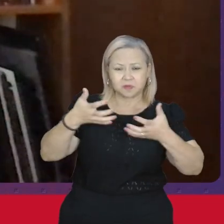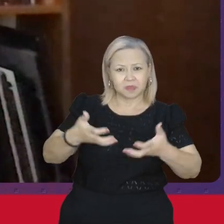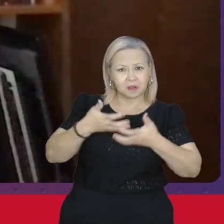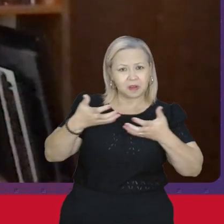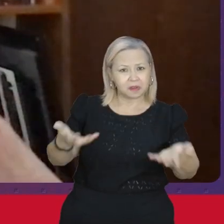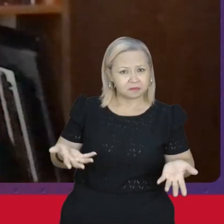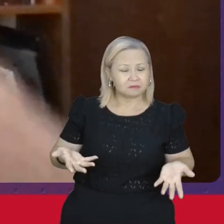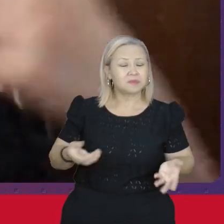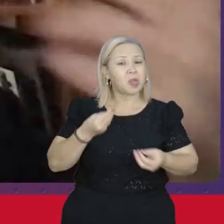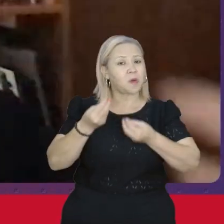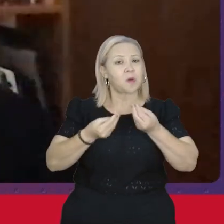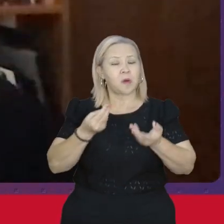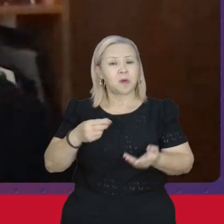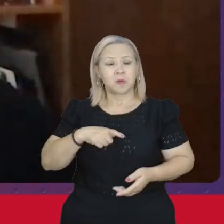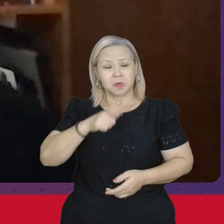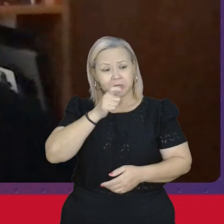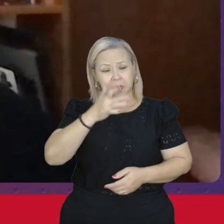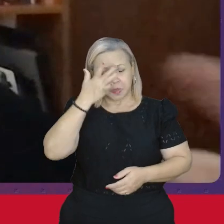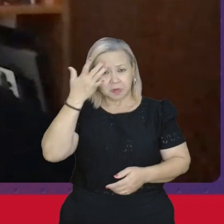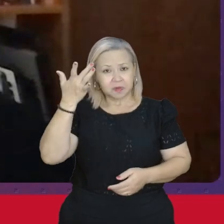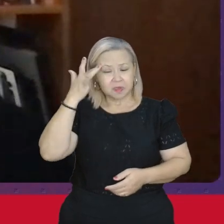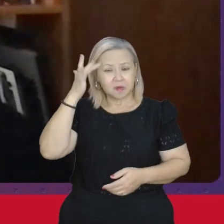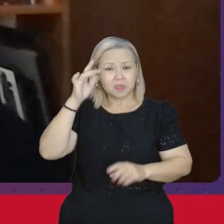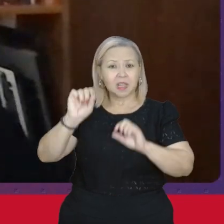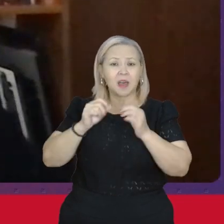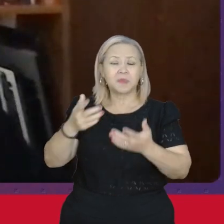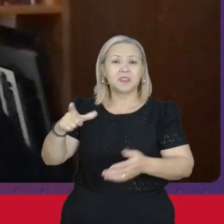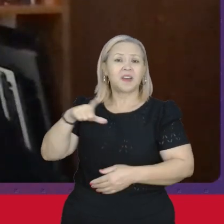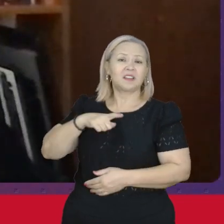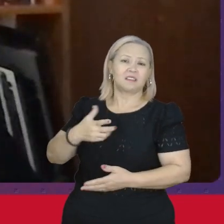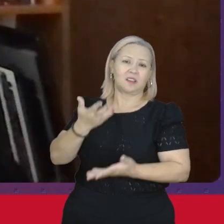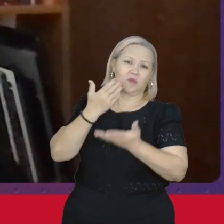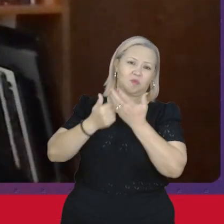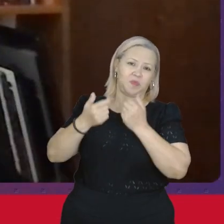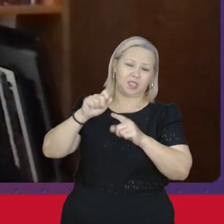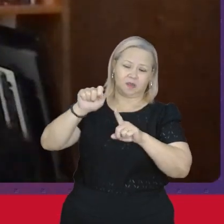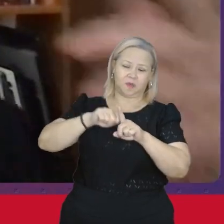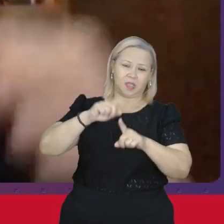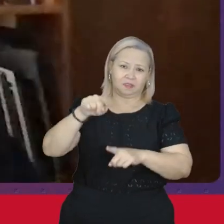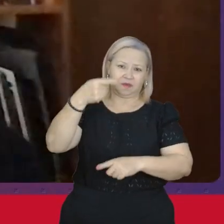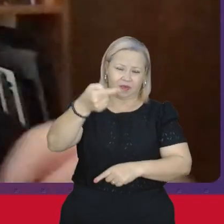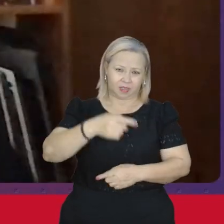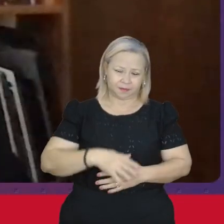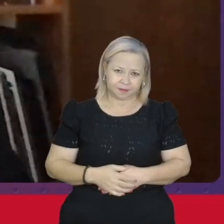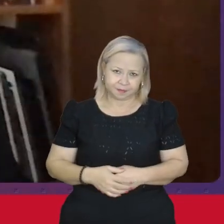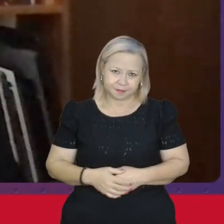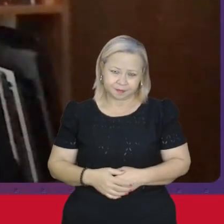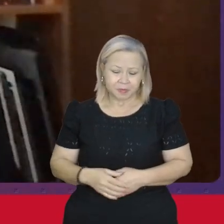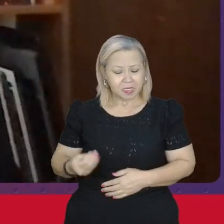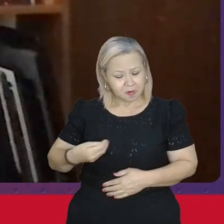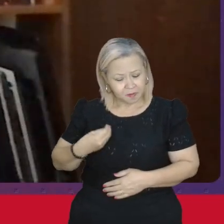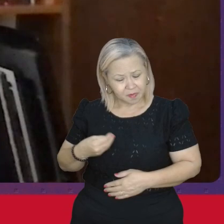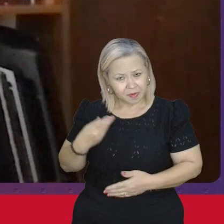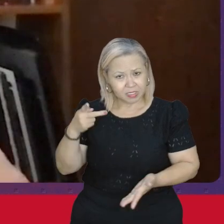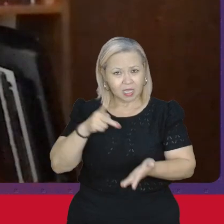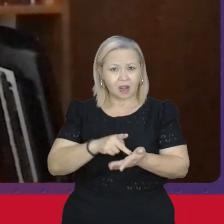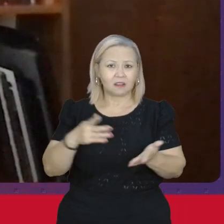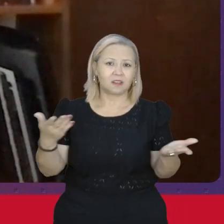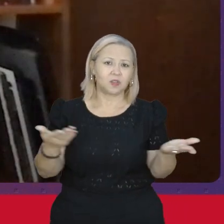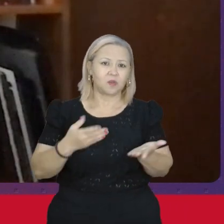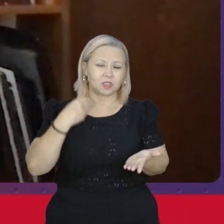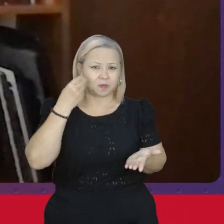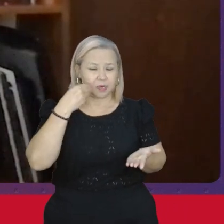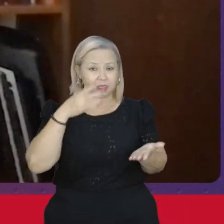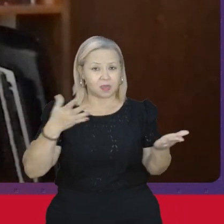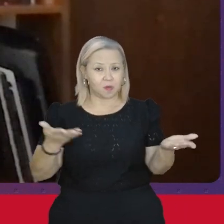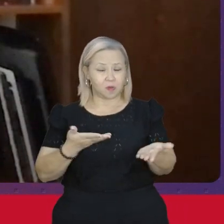tem gente que não sabe se vai comer o mês que vem. Que, aliás, diga-se de passagem, a gente está vivendo isso hoje no Brasil, né? Tem gente